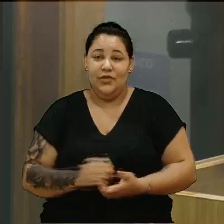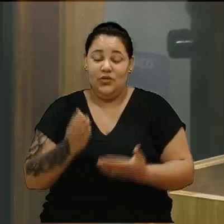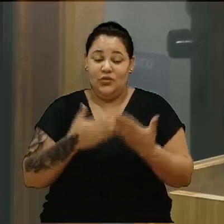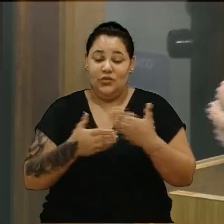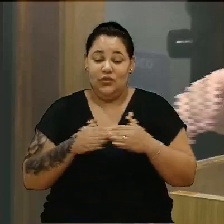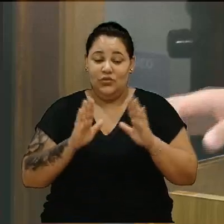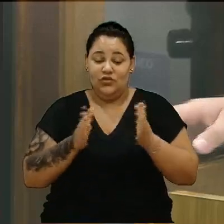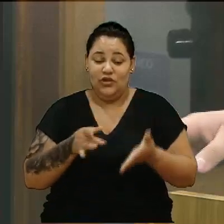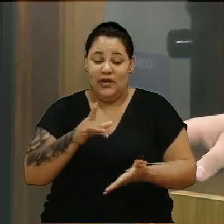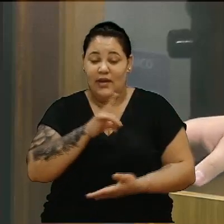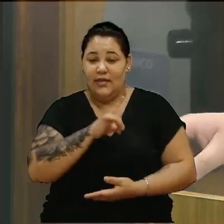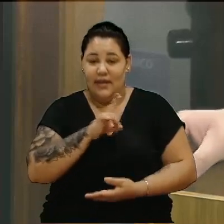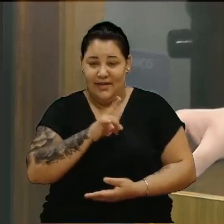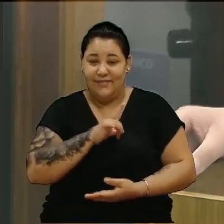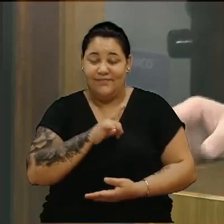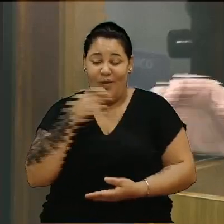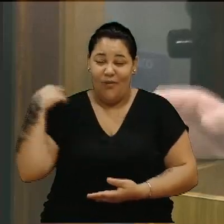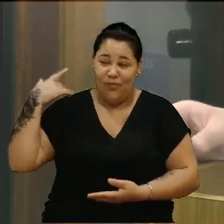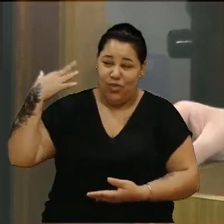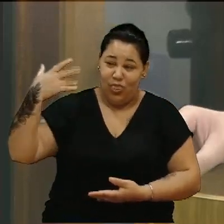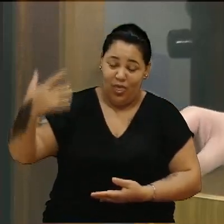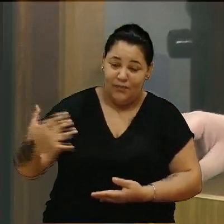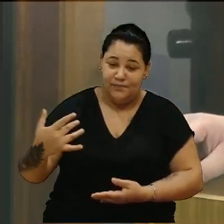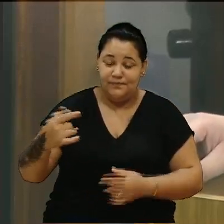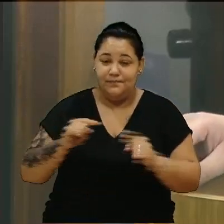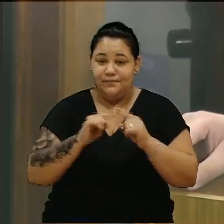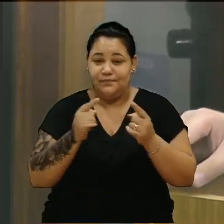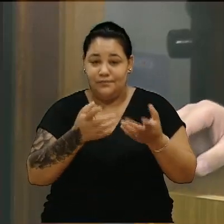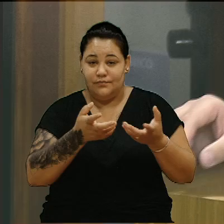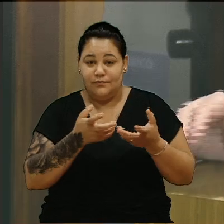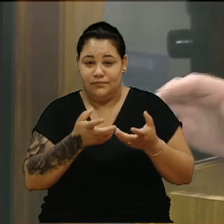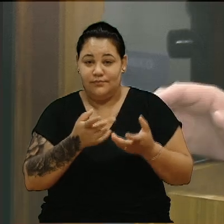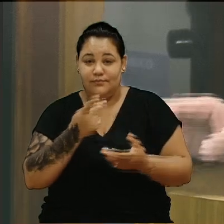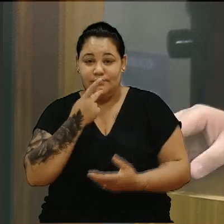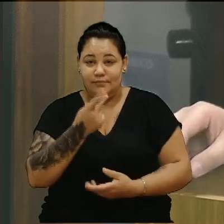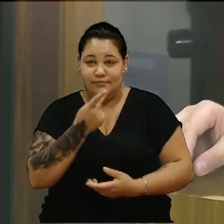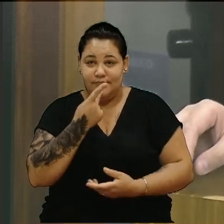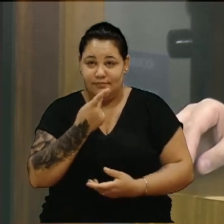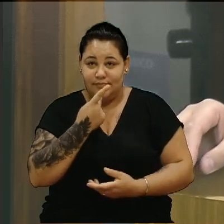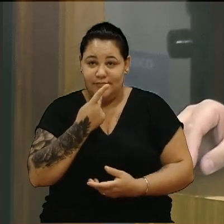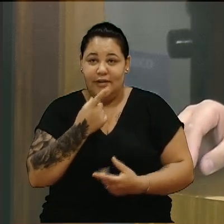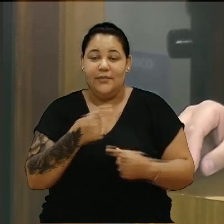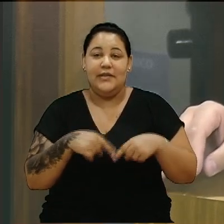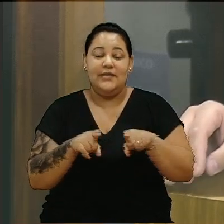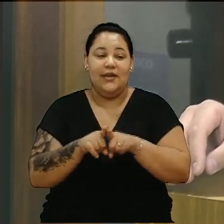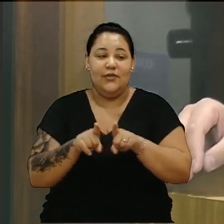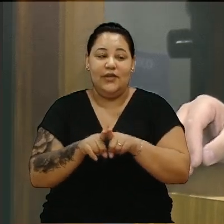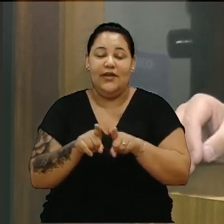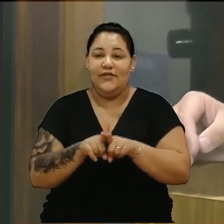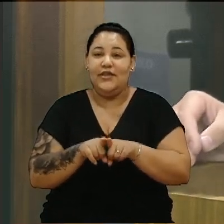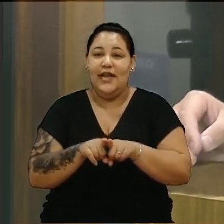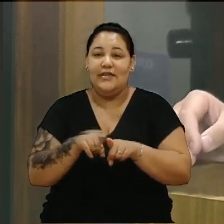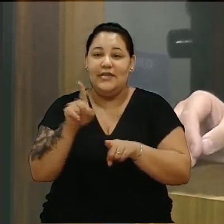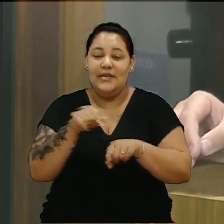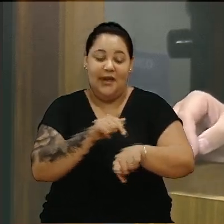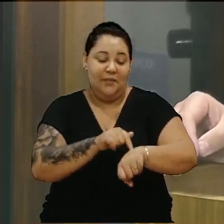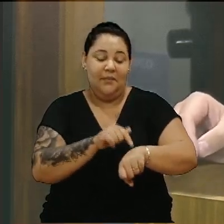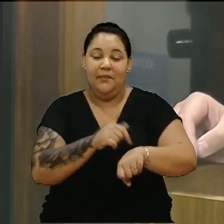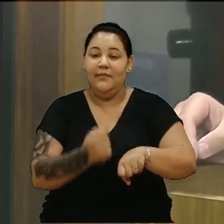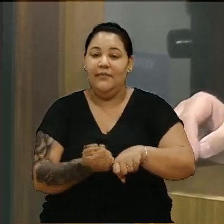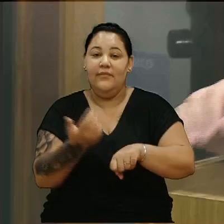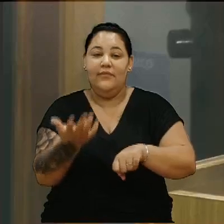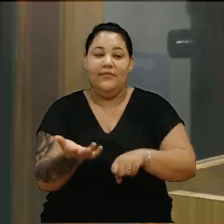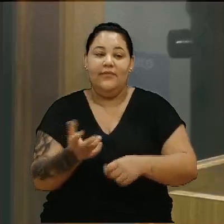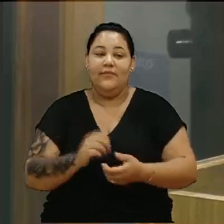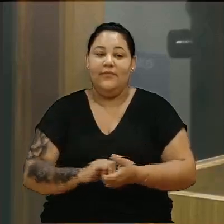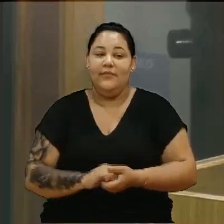prévia que o traz para esta casa, mas eu gostaria de dar ênfase nesse tempo oportuno que nós estamos aqui na condição de vereador. Desde o dia 1º